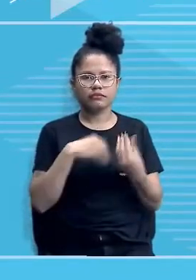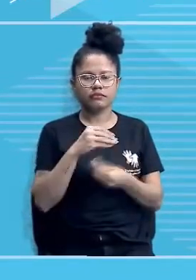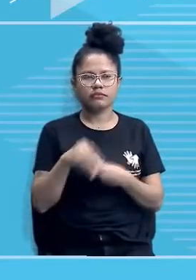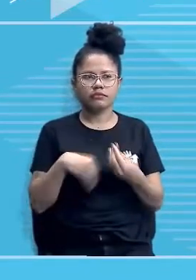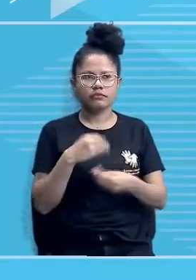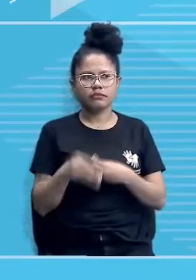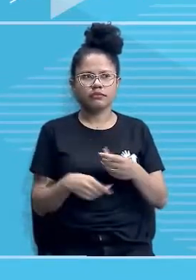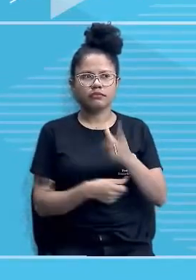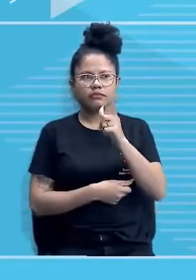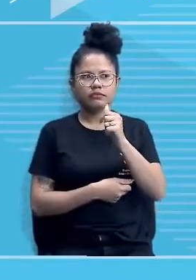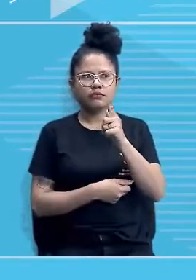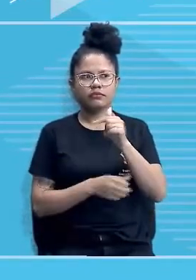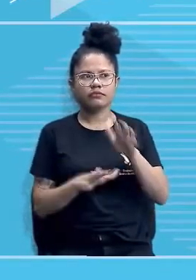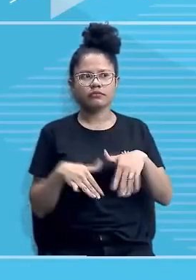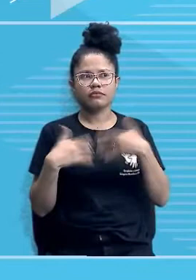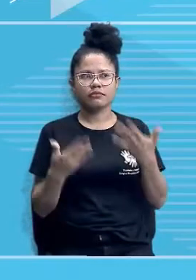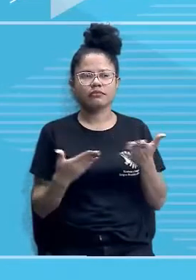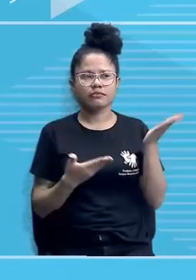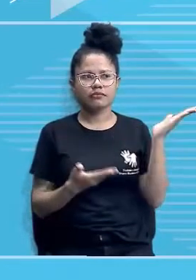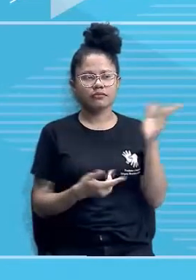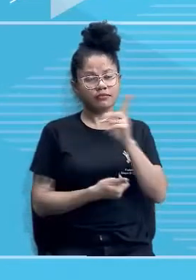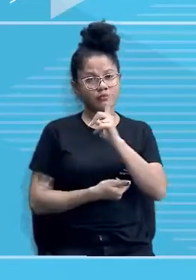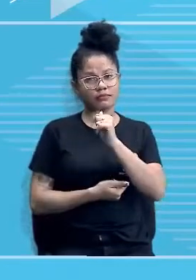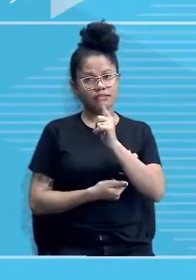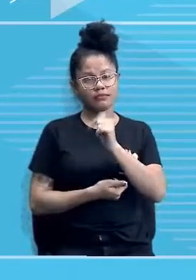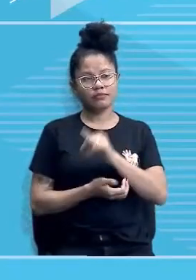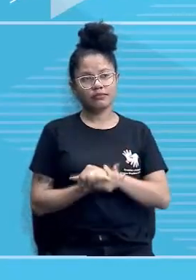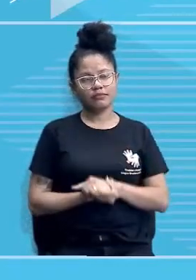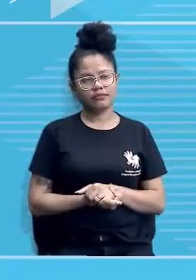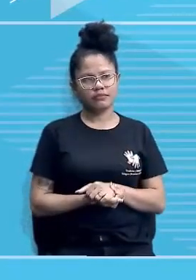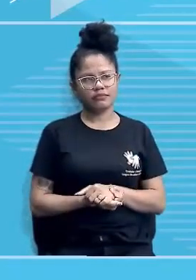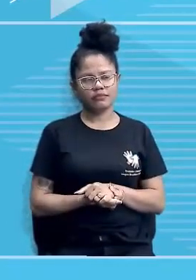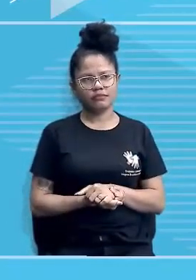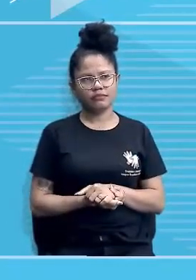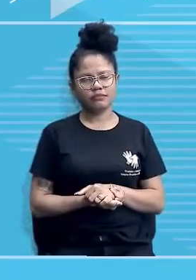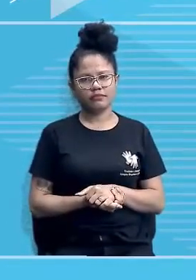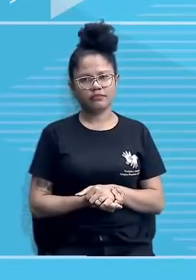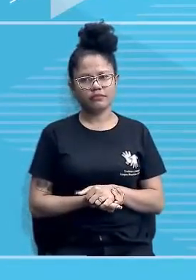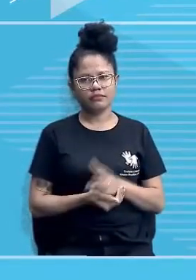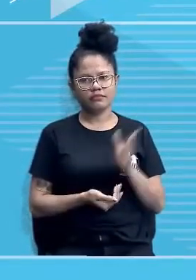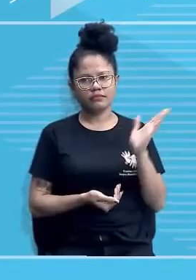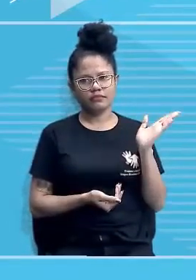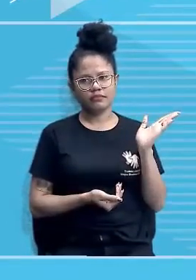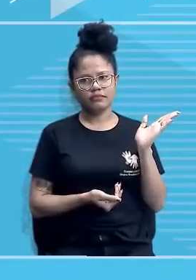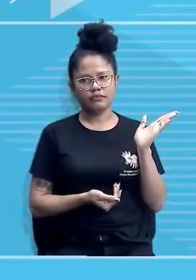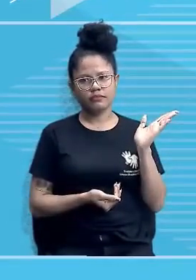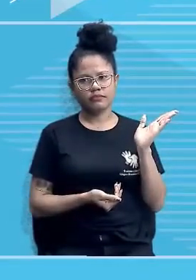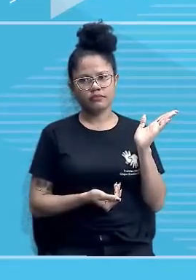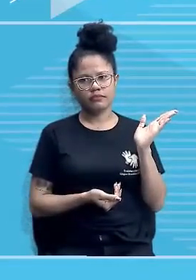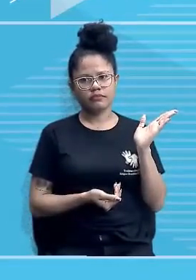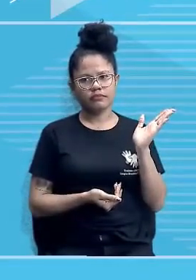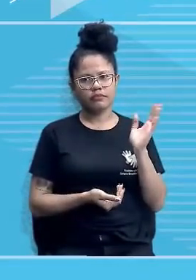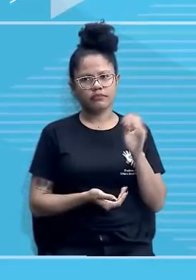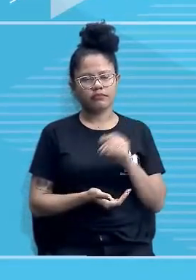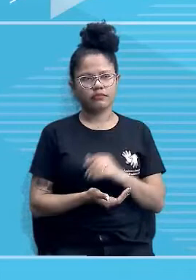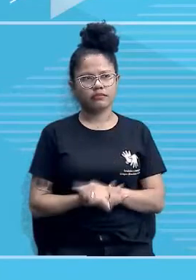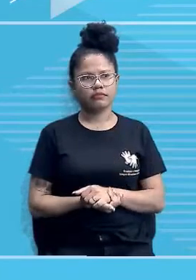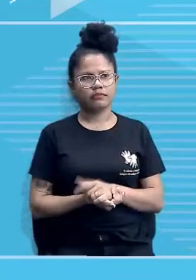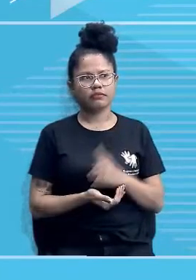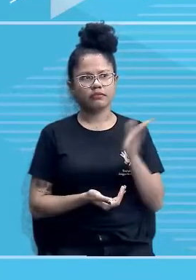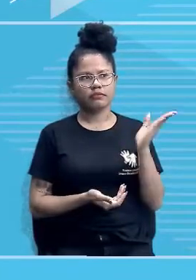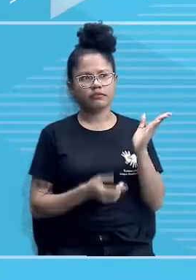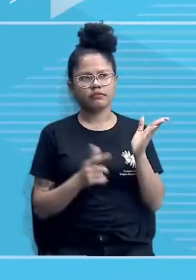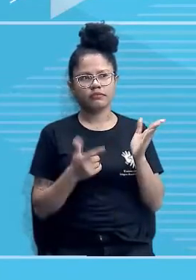composto polar que nós temos aqui a água então tá ele não vai ser o benzeno é Apolar EA água é